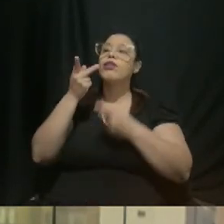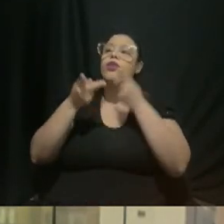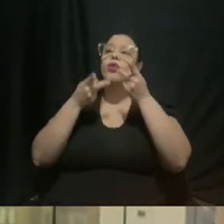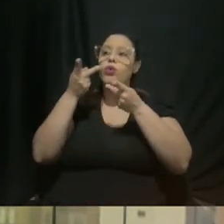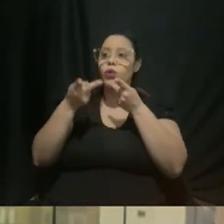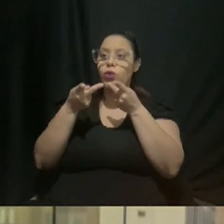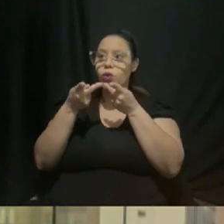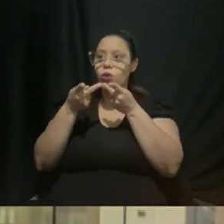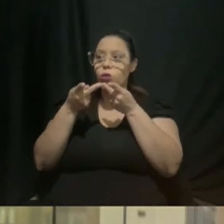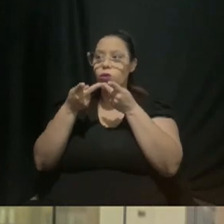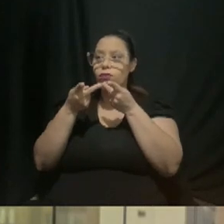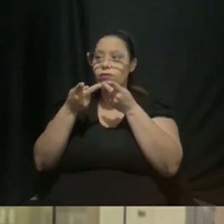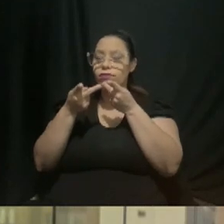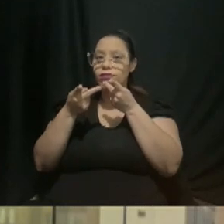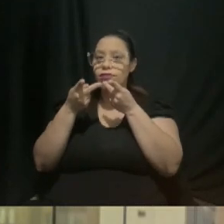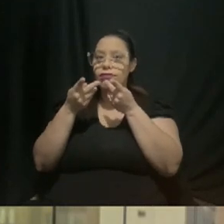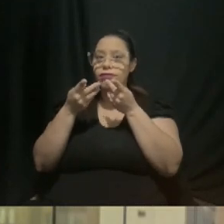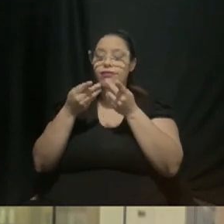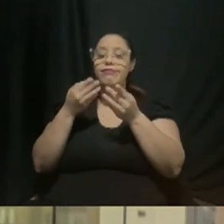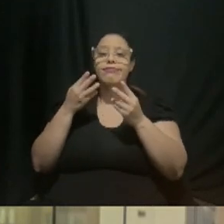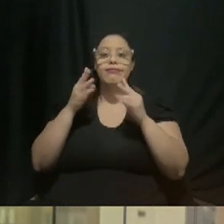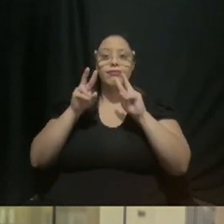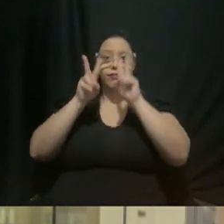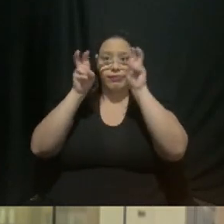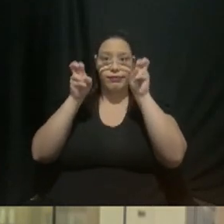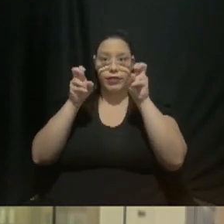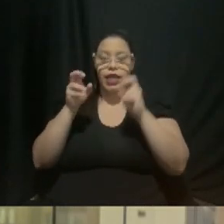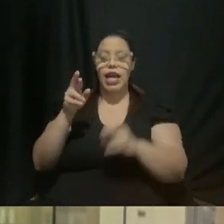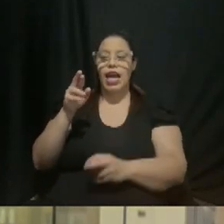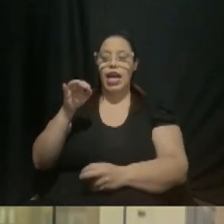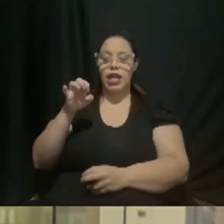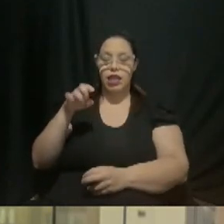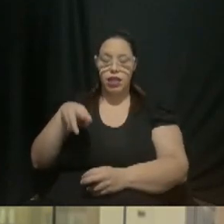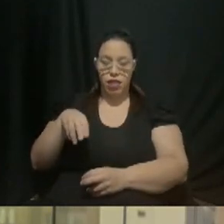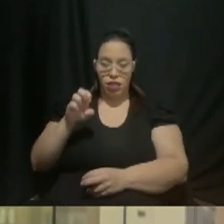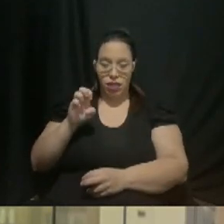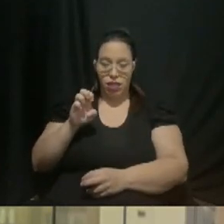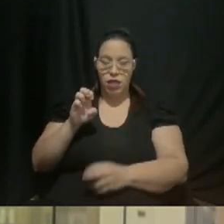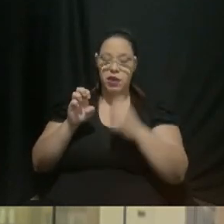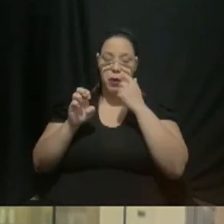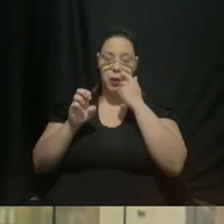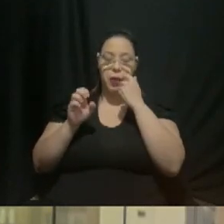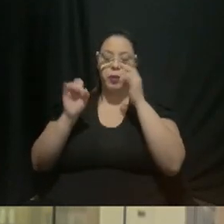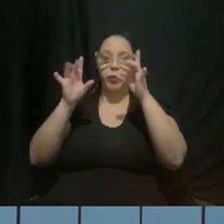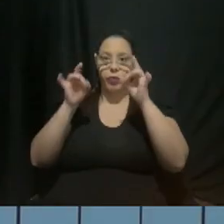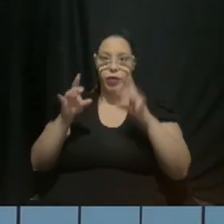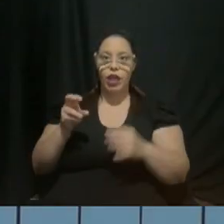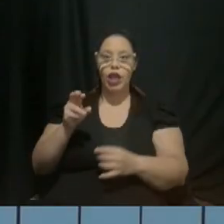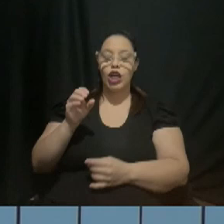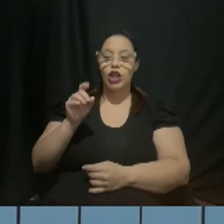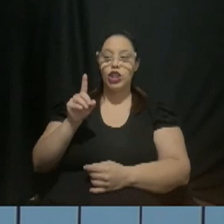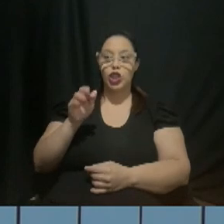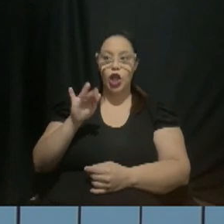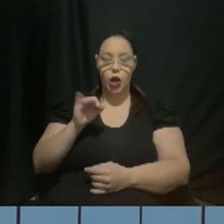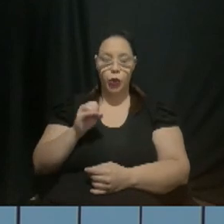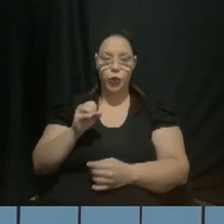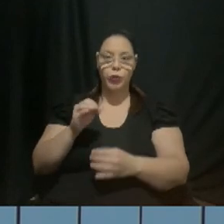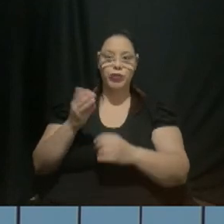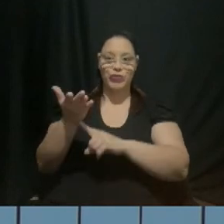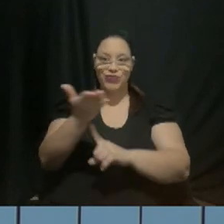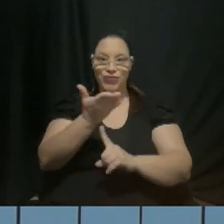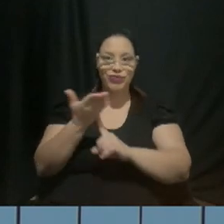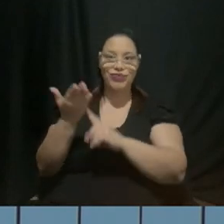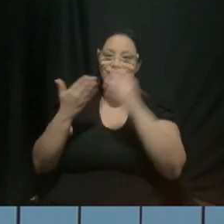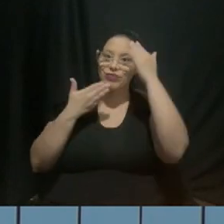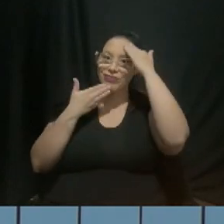a gente convidou o Henrique Gonzalez, que é engenheiro ambiental, especialista em geotecnologia. Muito obrigada pela sua participação aqui